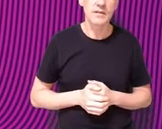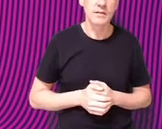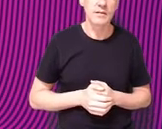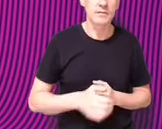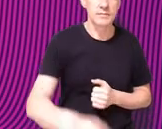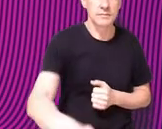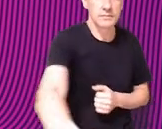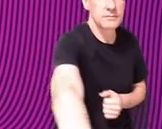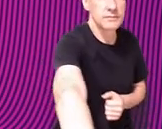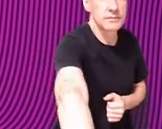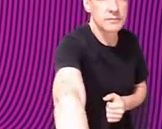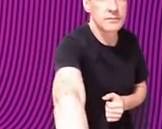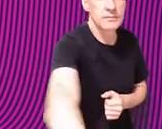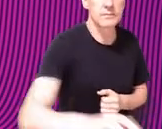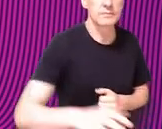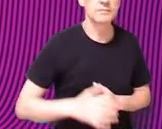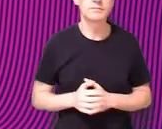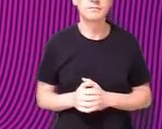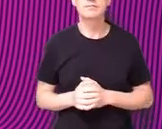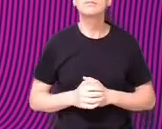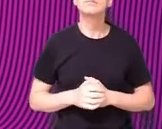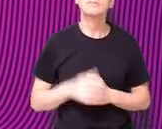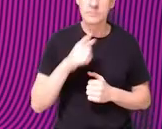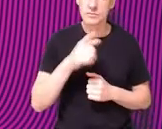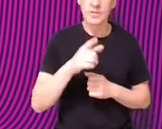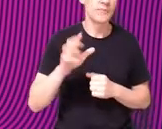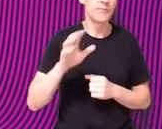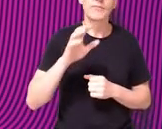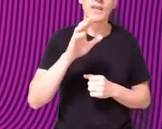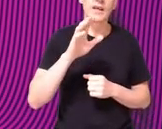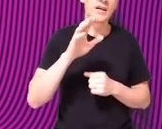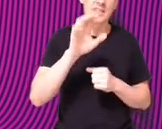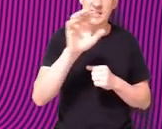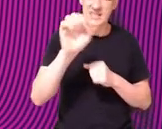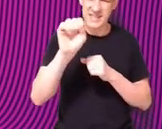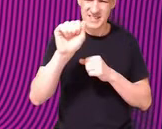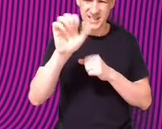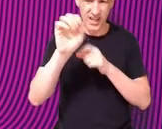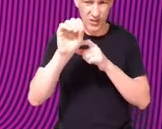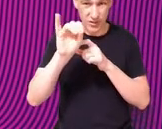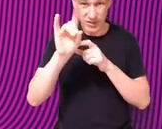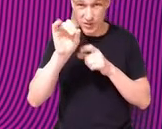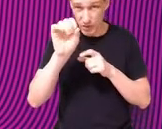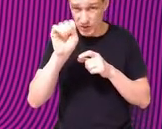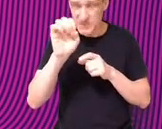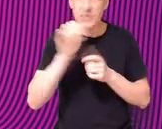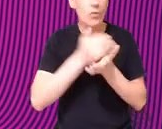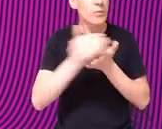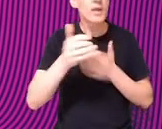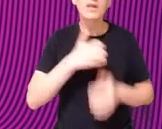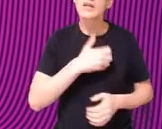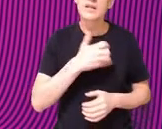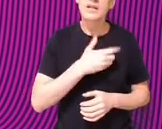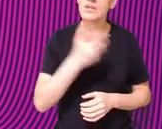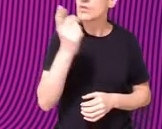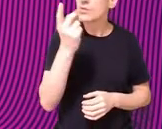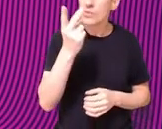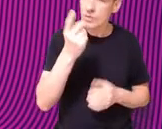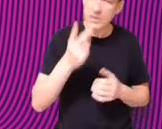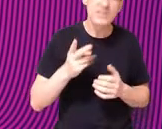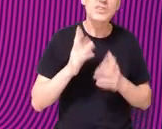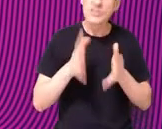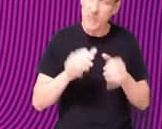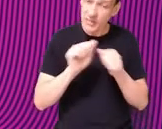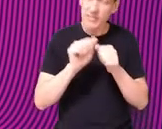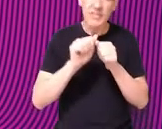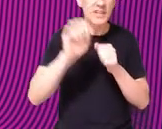miocardite prévia, sem dúvida. E outra coisa é que sarcoidose na idade, desde 12 anos, ela faz ecocardiograma, não seria